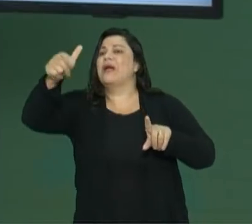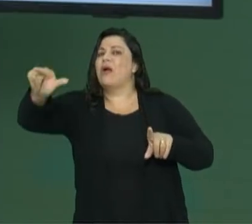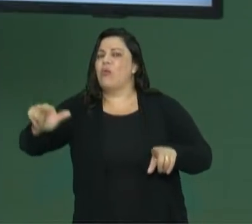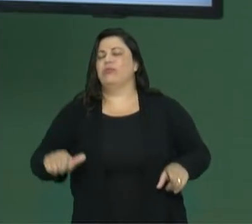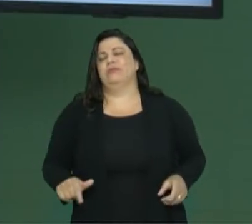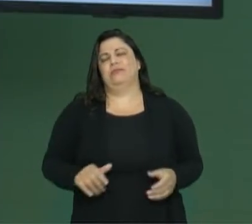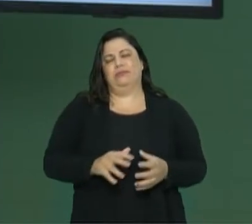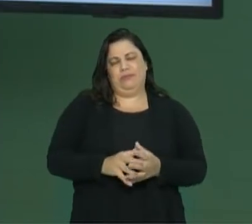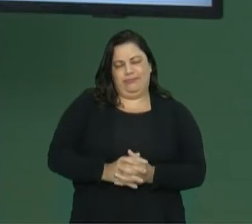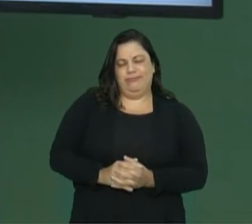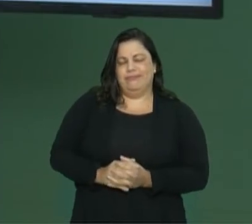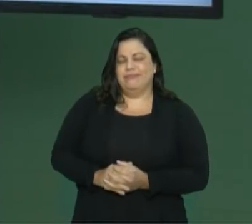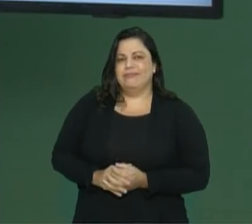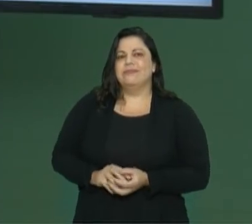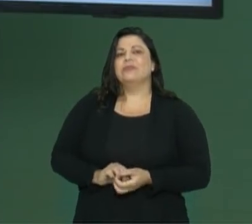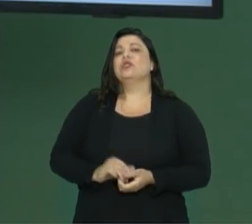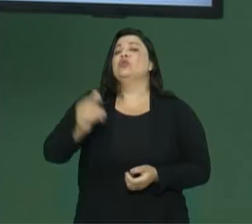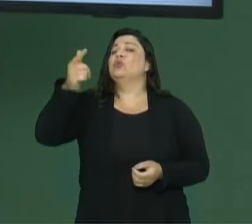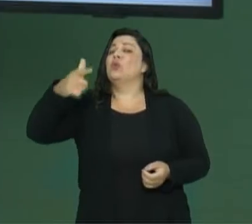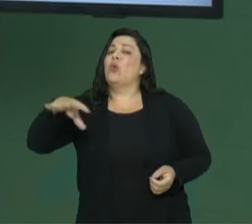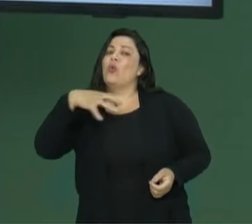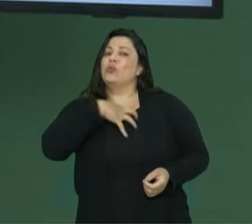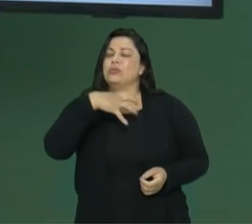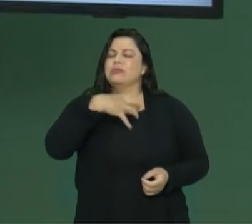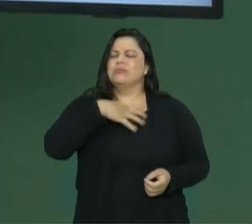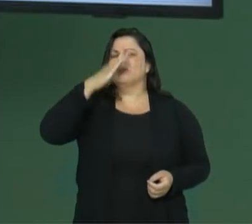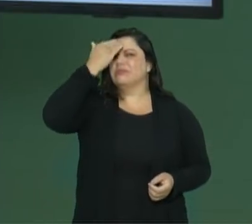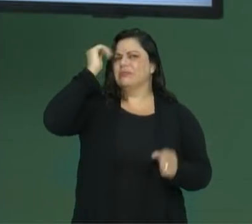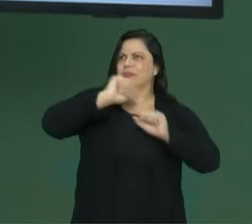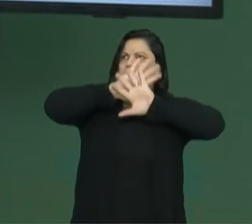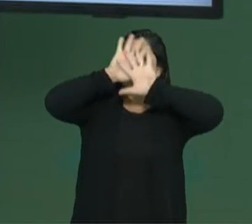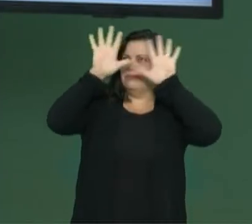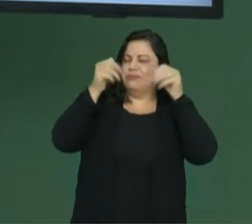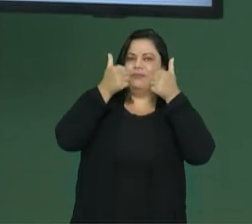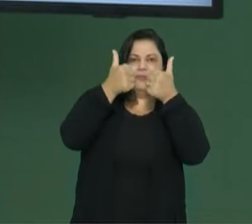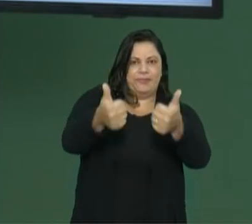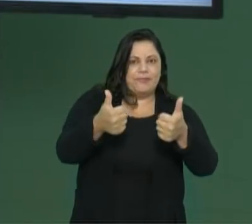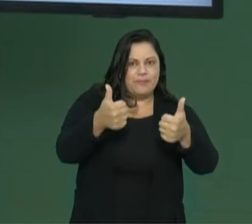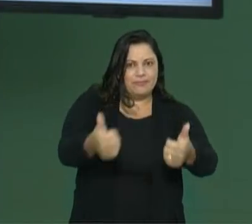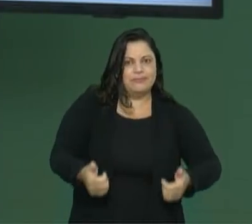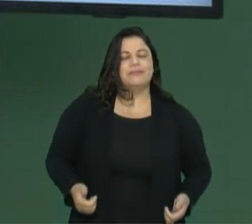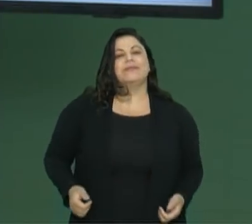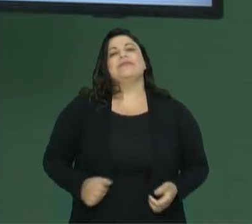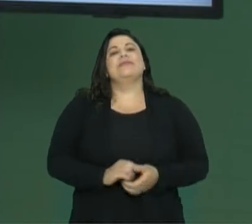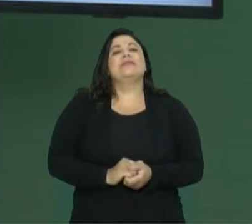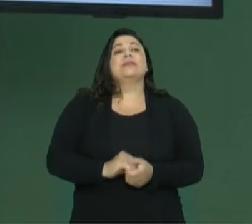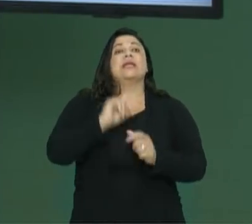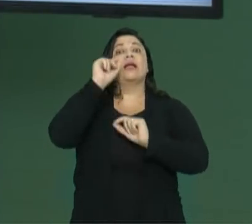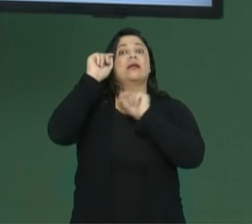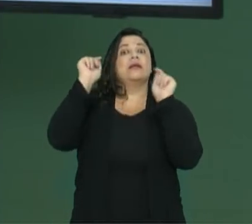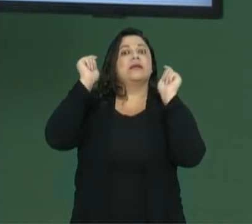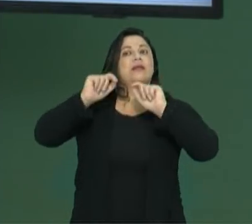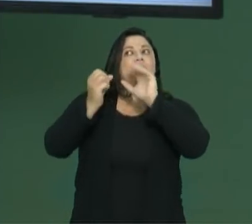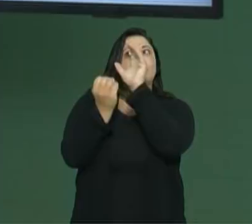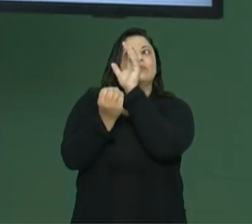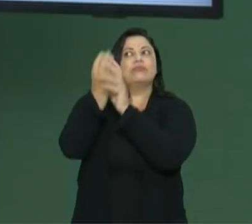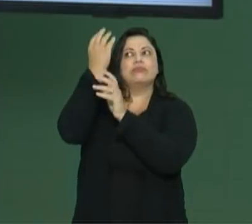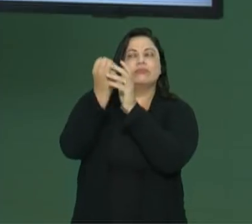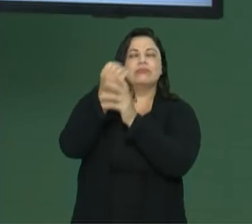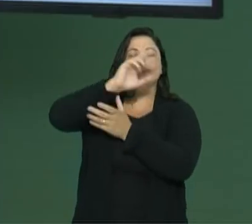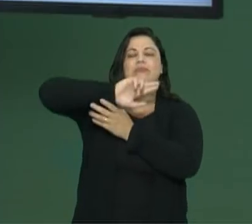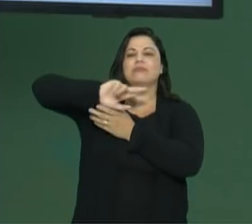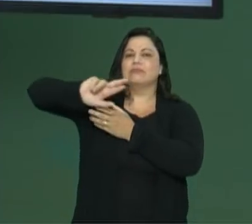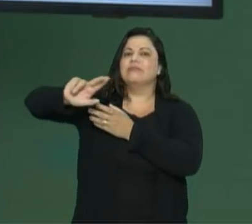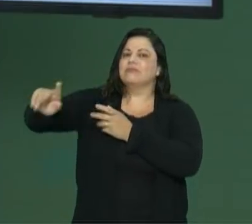vamos tentar entender de uma outra maneira essa parte aí, ok? E aí, nós vamos criar outras grandezas físicas para